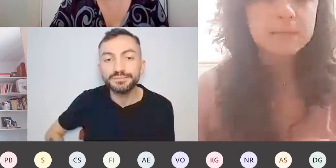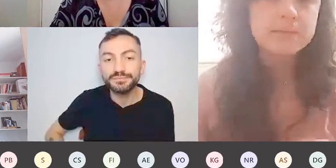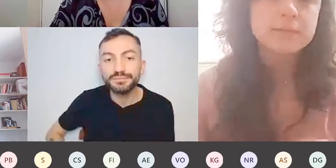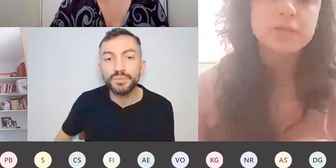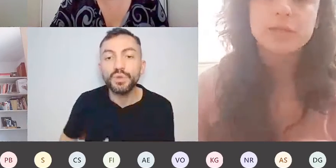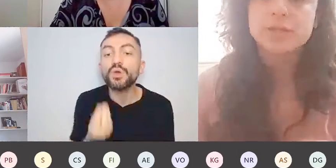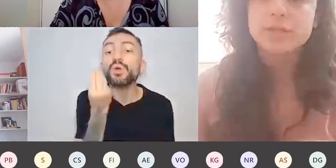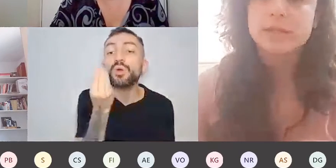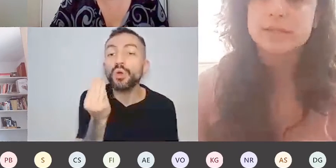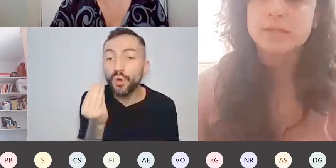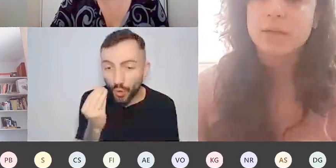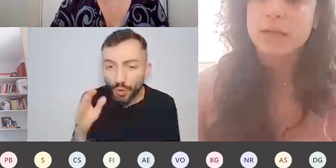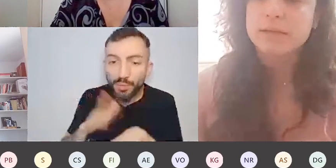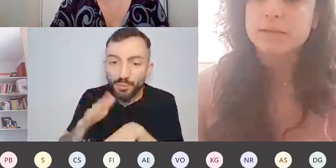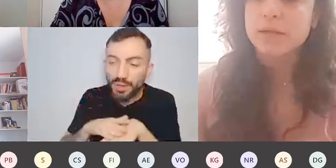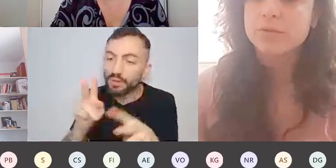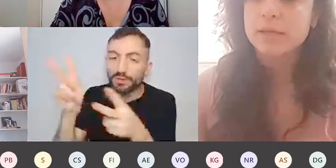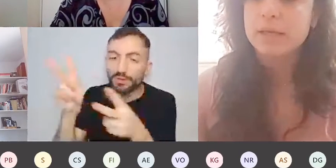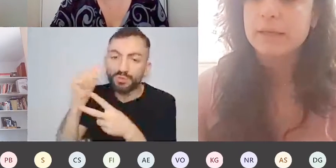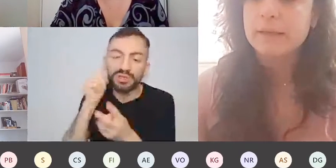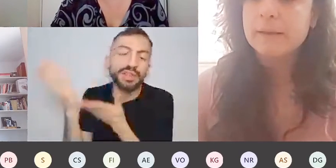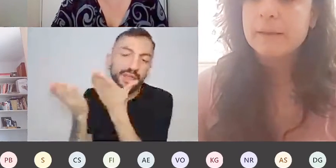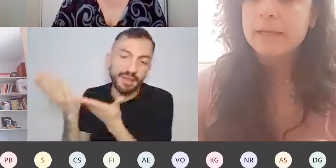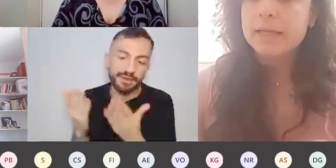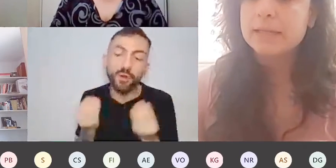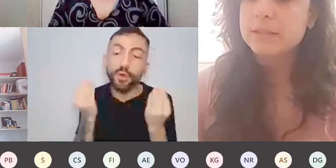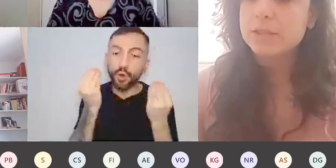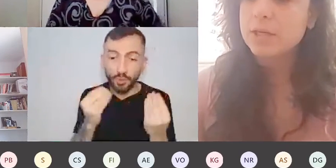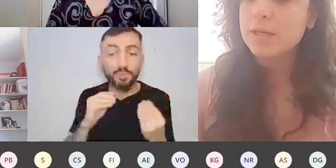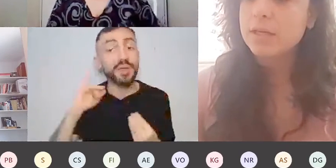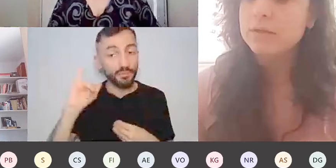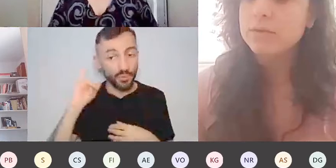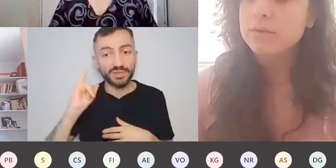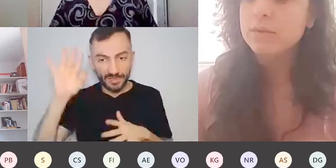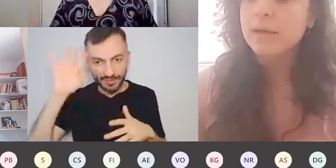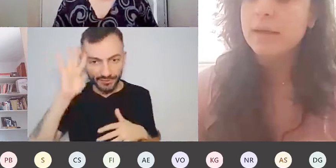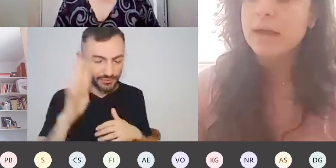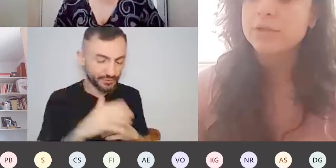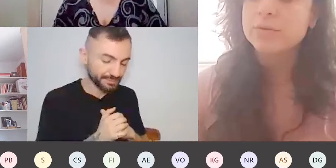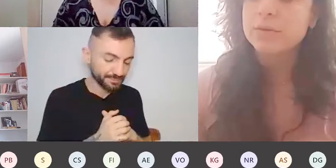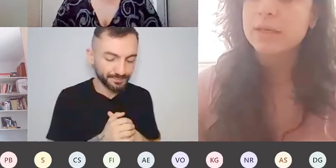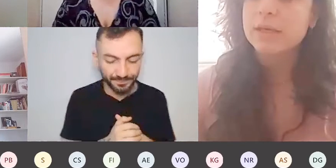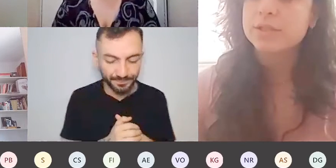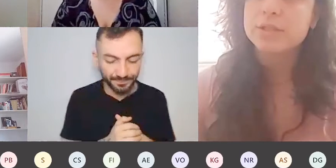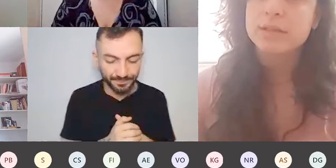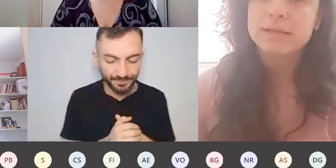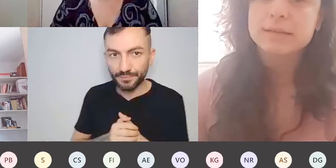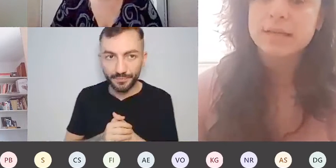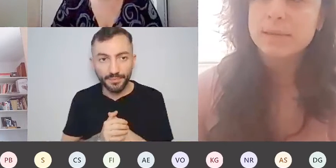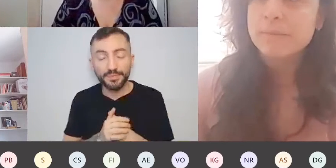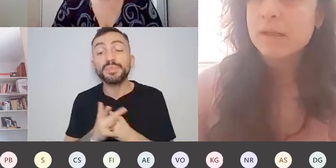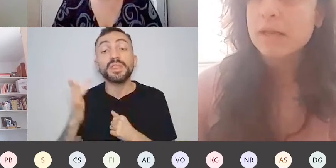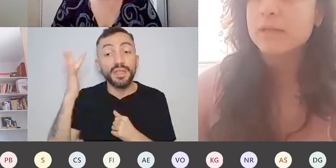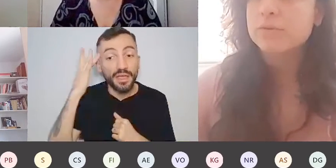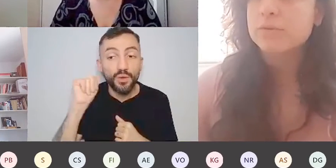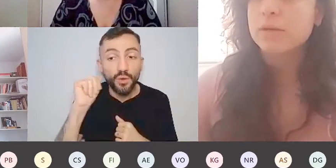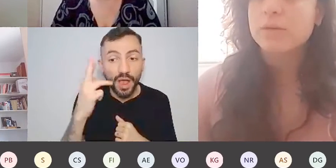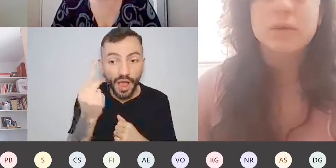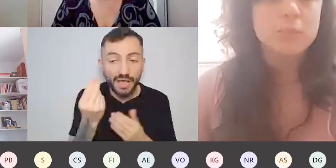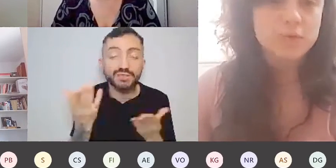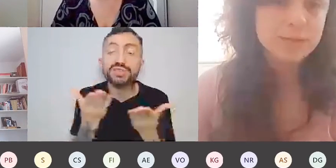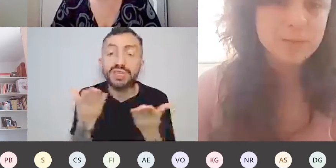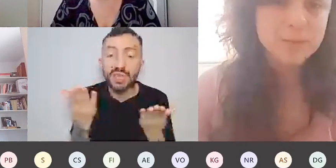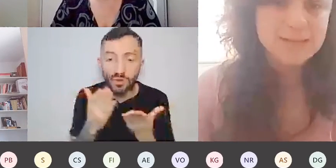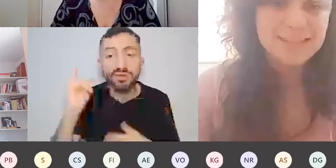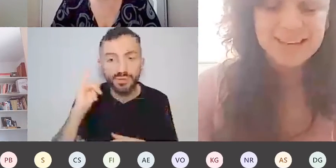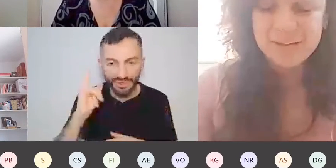atuar diante dessas mulheres. Eu acho que, e nesse sentido, acho que a gente trazer a discussão